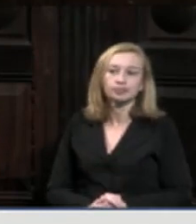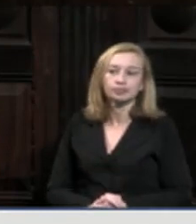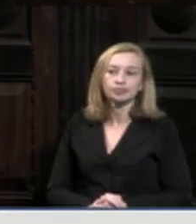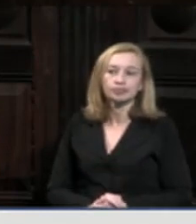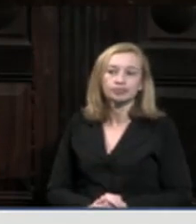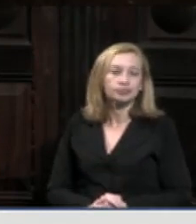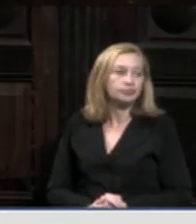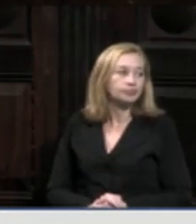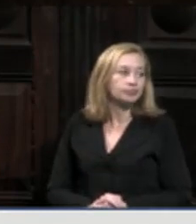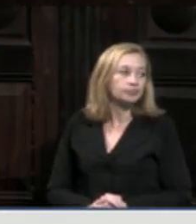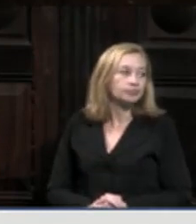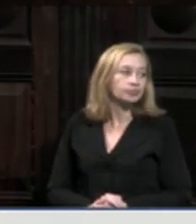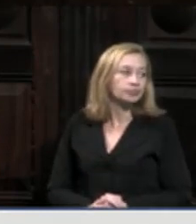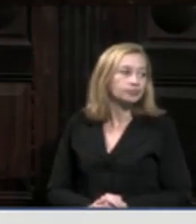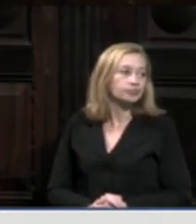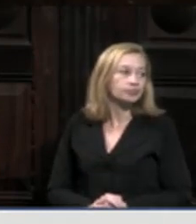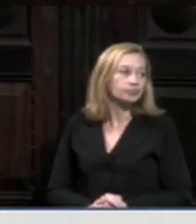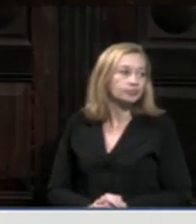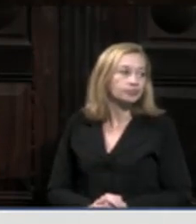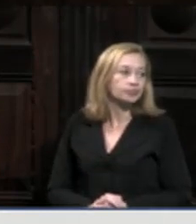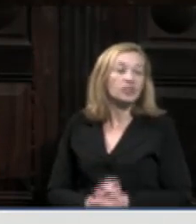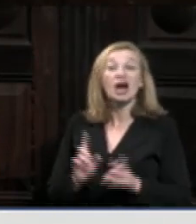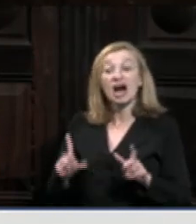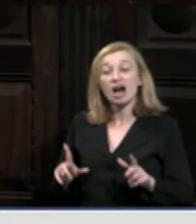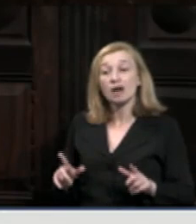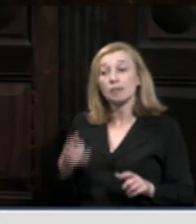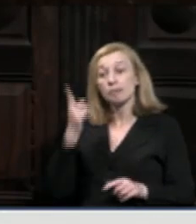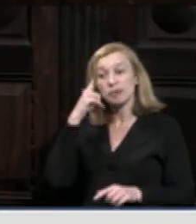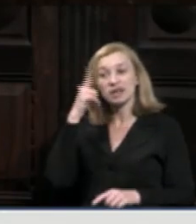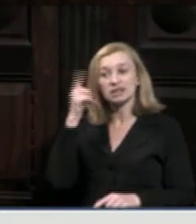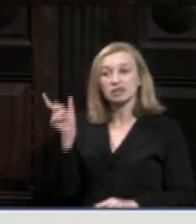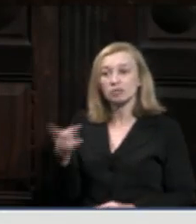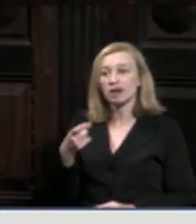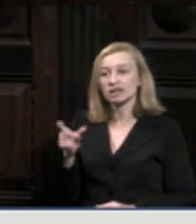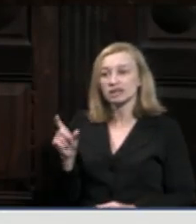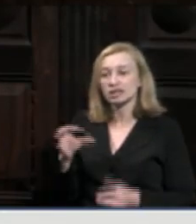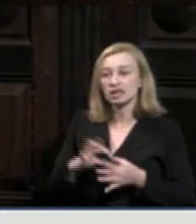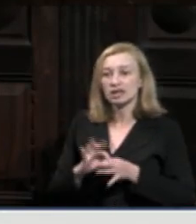tratam do passe livre